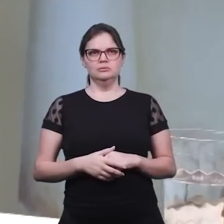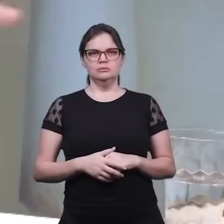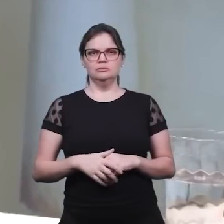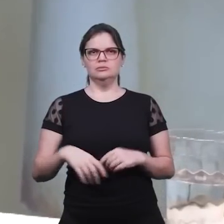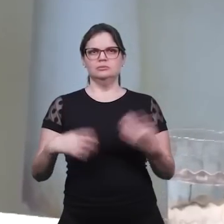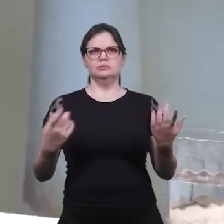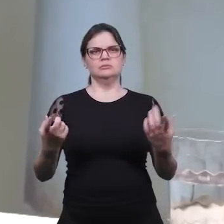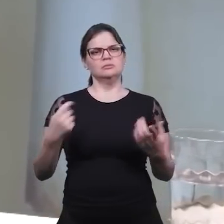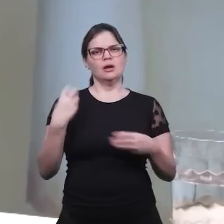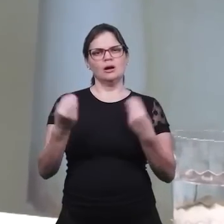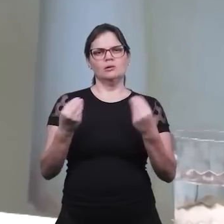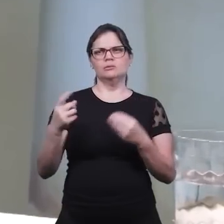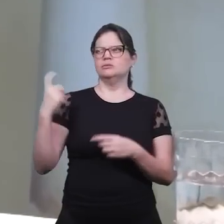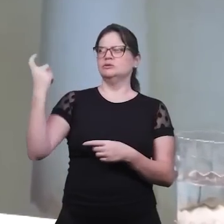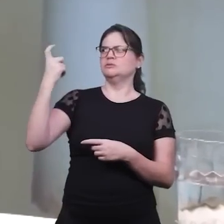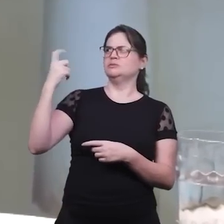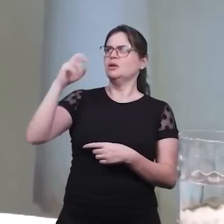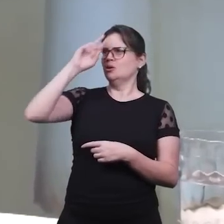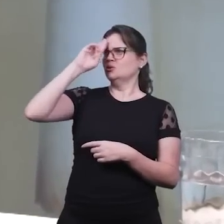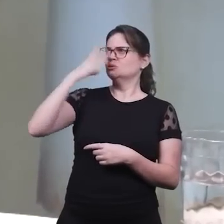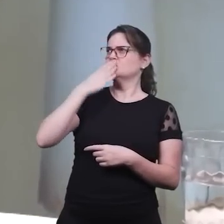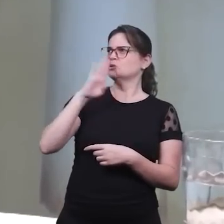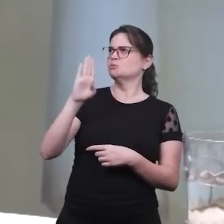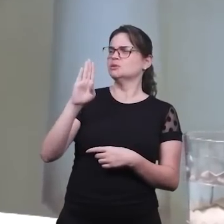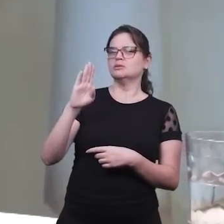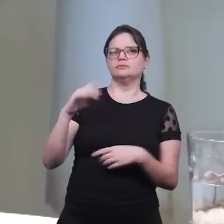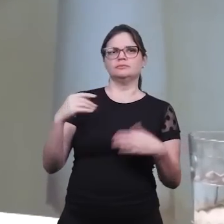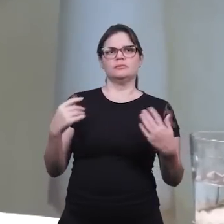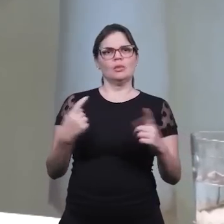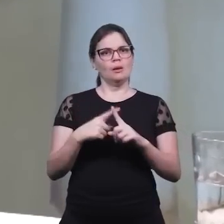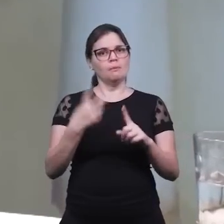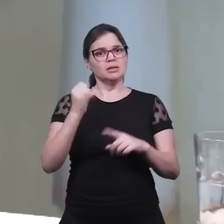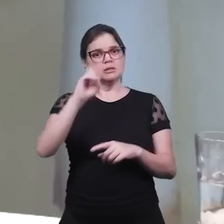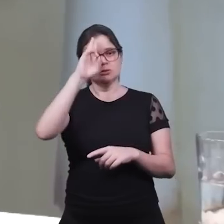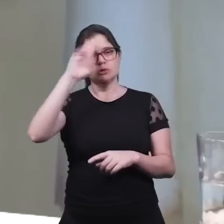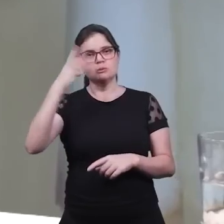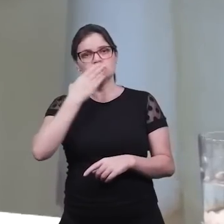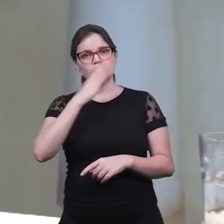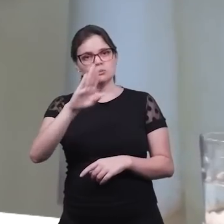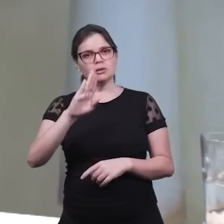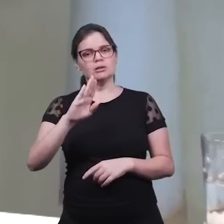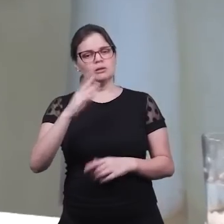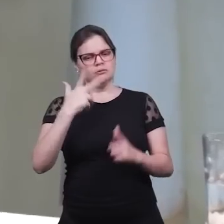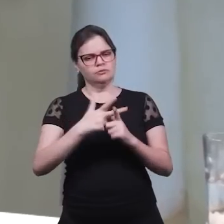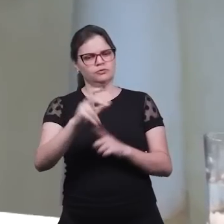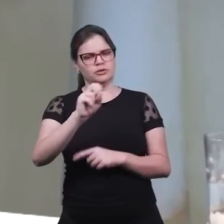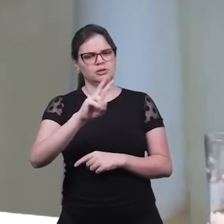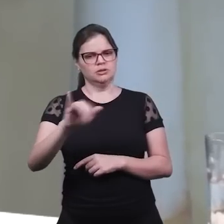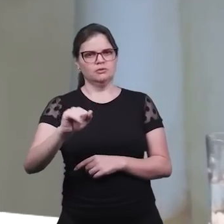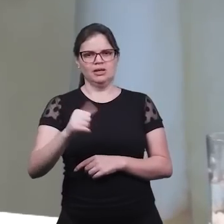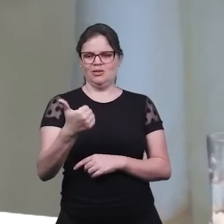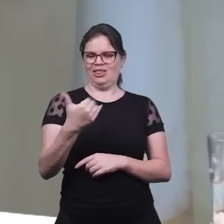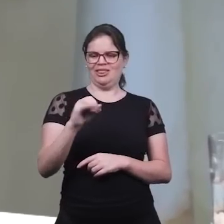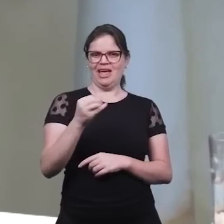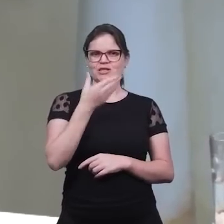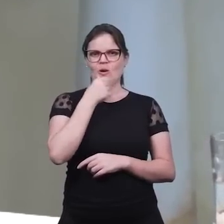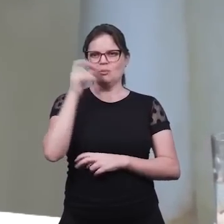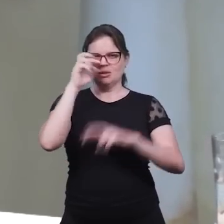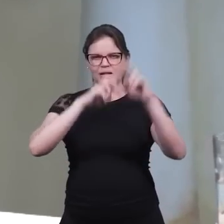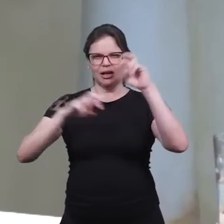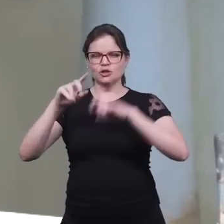só gigante, não tem como. O Senhor prometeu que ele que está à frente. Né? Essa dúvida daqueles 10